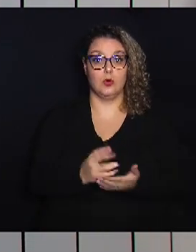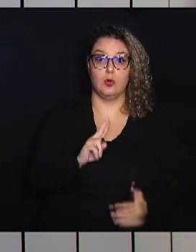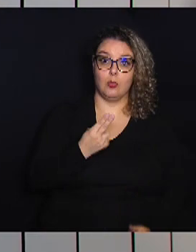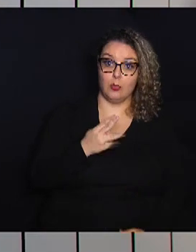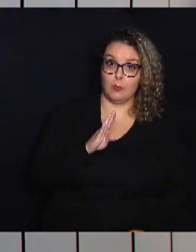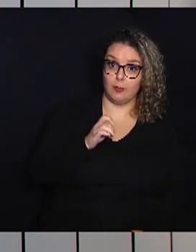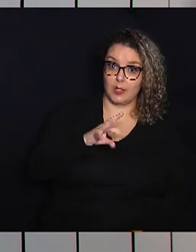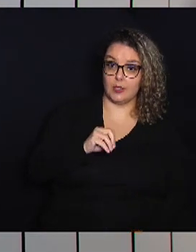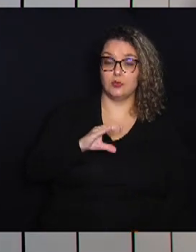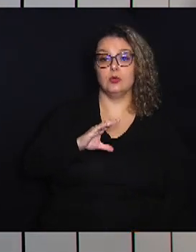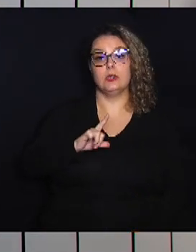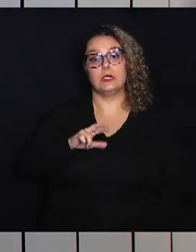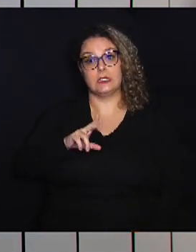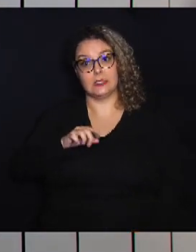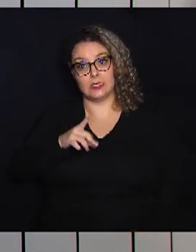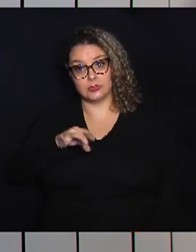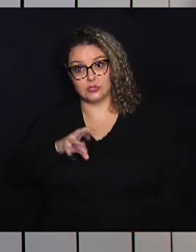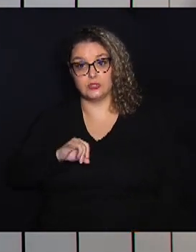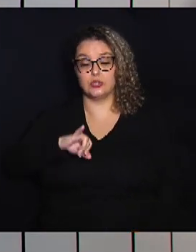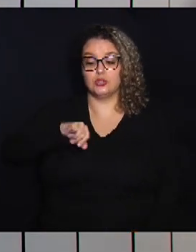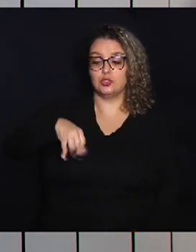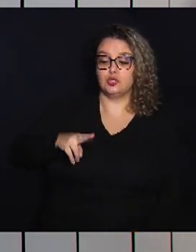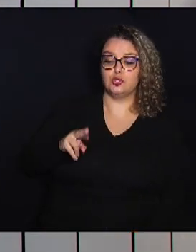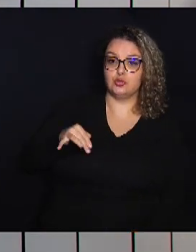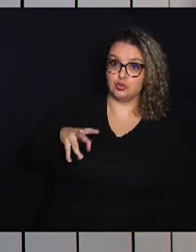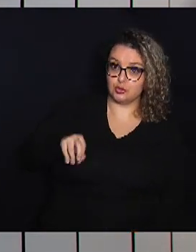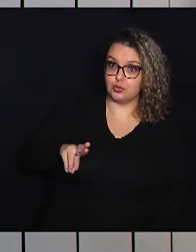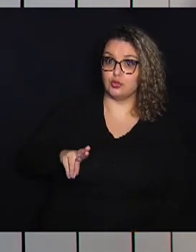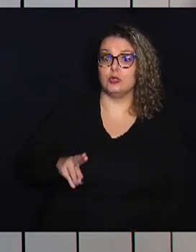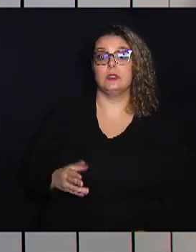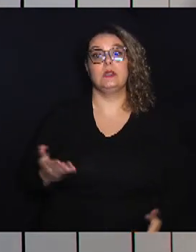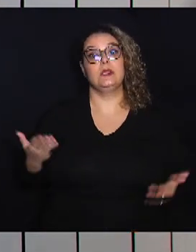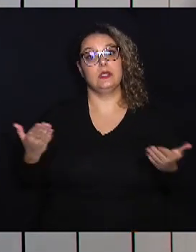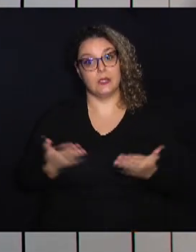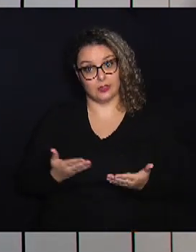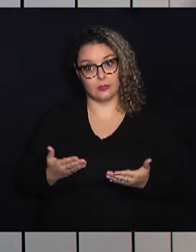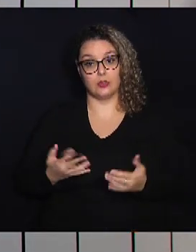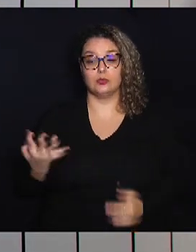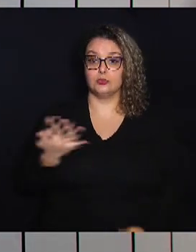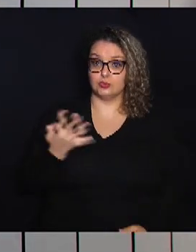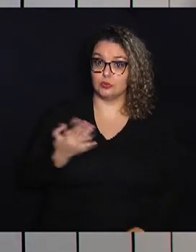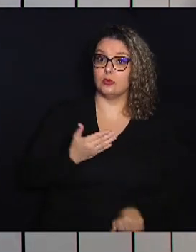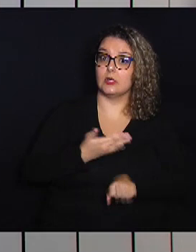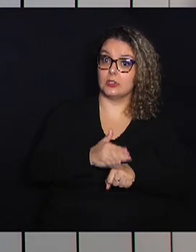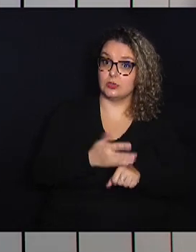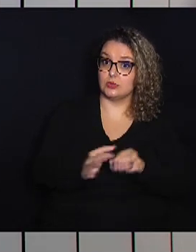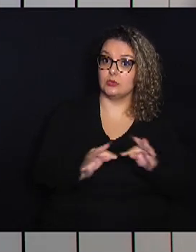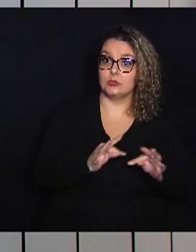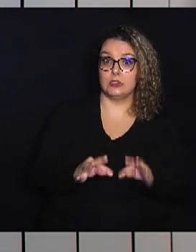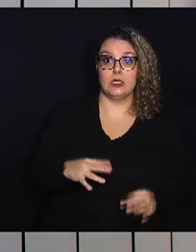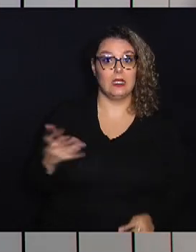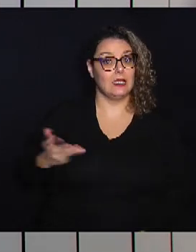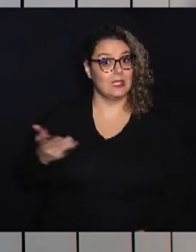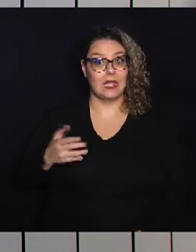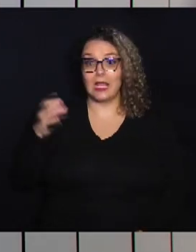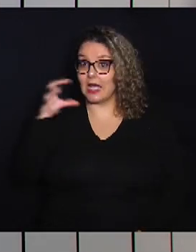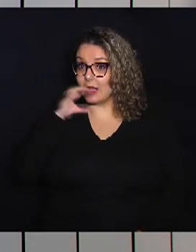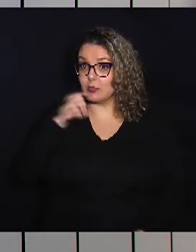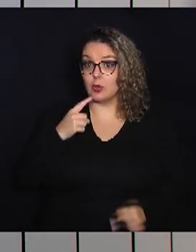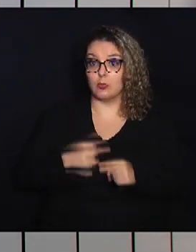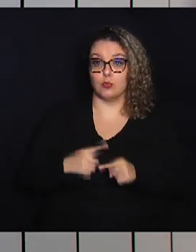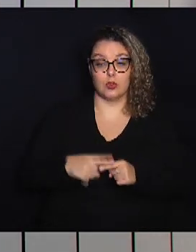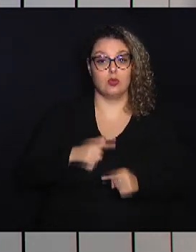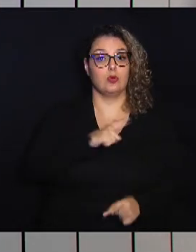pelo Claudinei Oliveira, Júnior Rocha e agora então vai em busca deste 4º treinador e tem que correr rápido, porque o Guarani